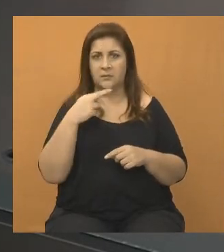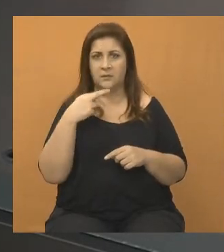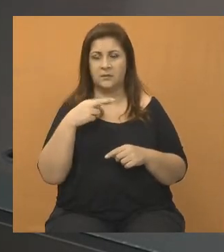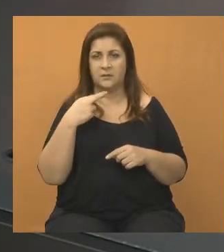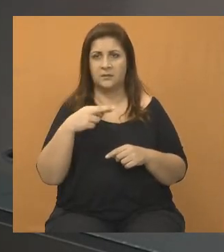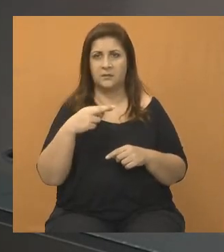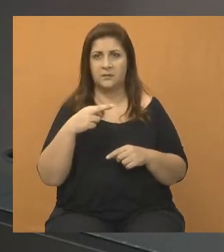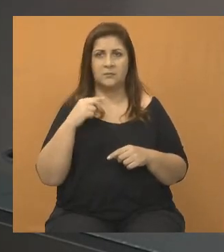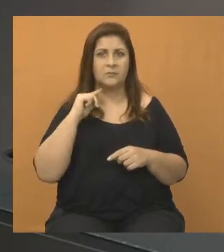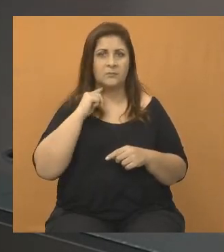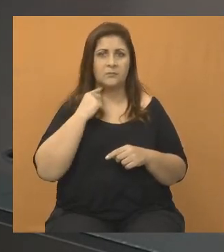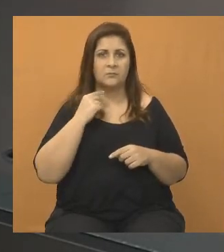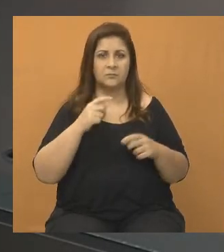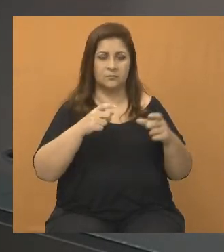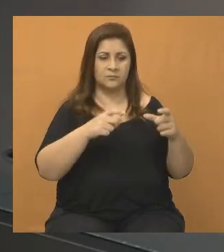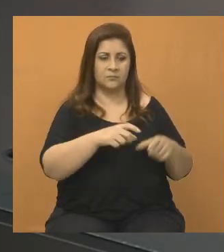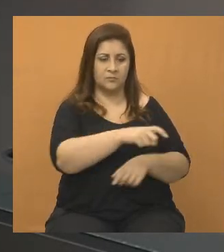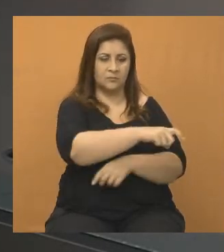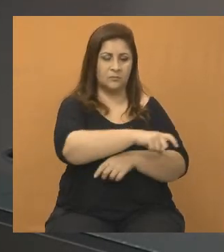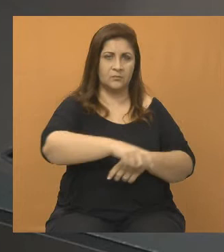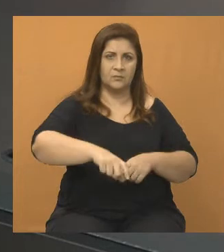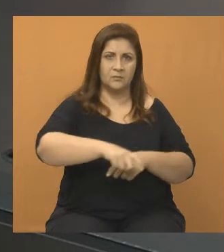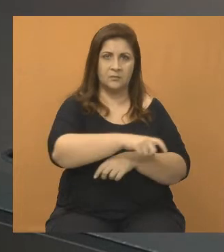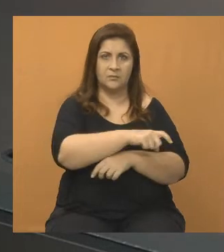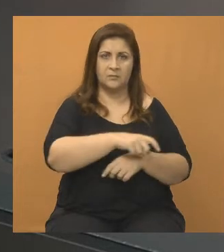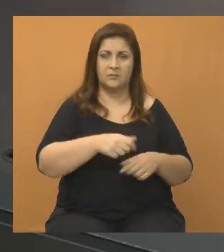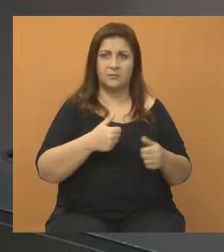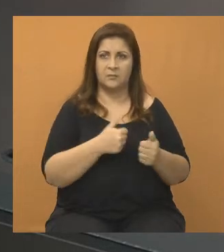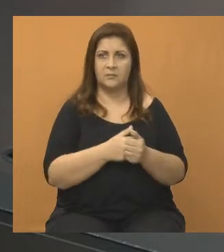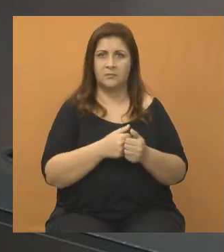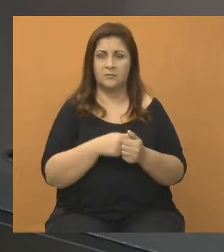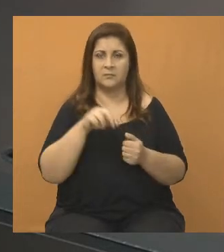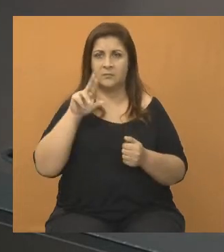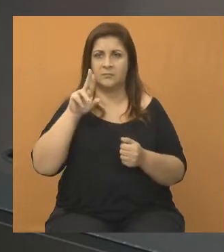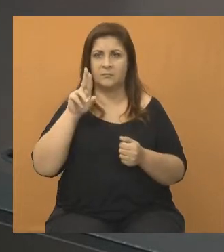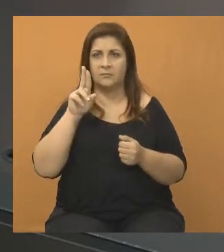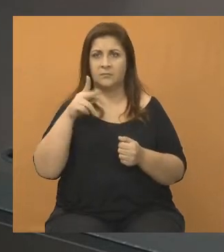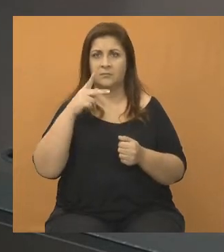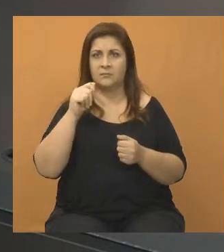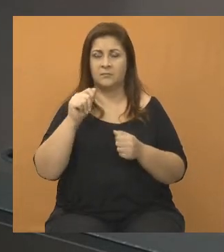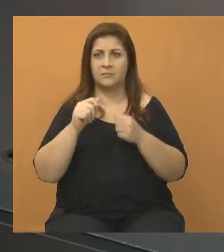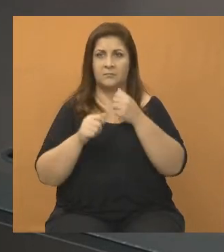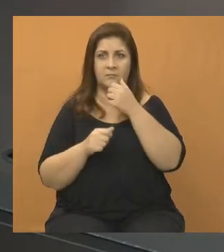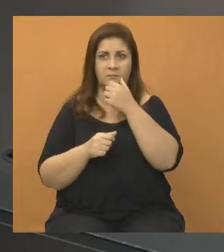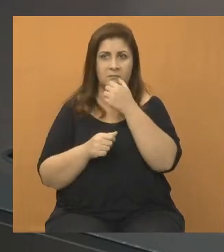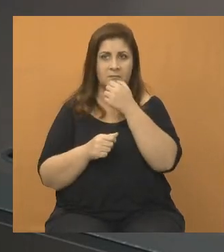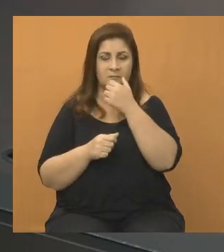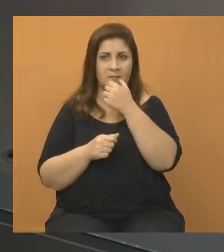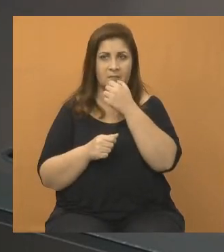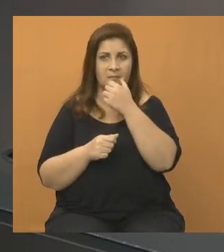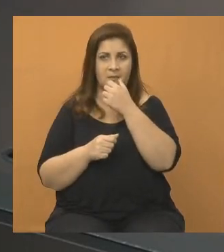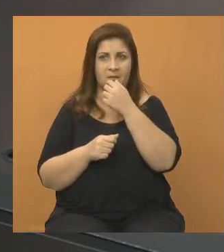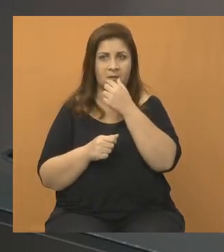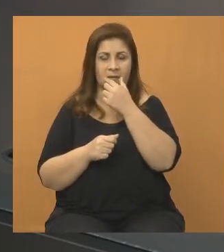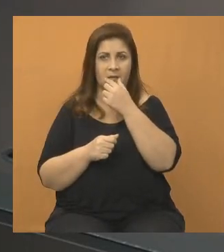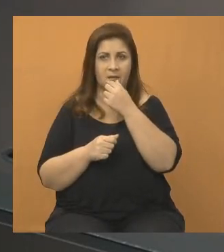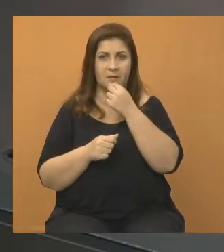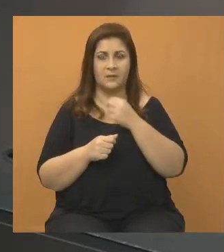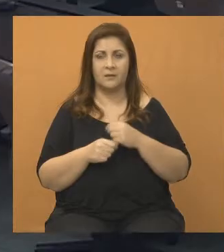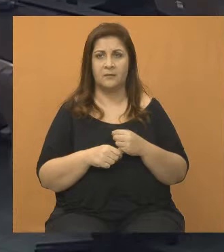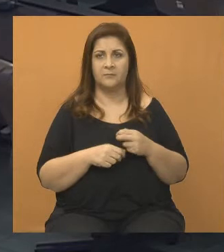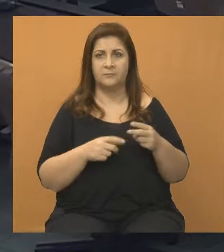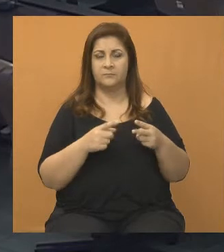canaleta do córrego do Turi, principalmente ali próximo também a UPA 24 horas, né? Aqui a gente tem